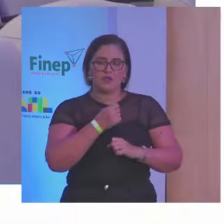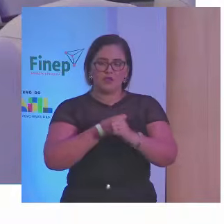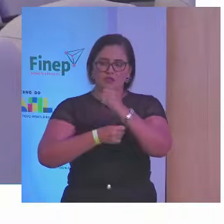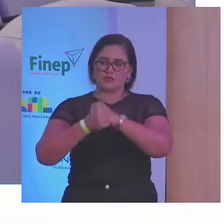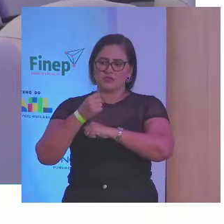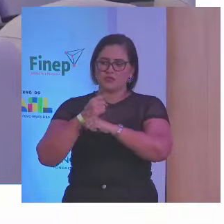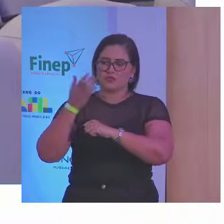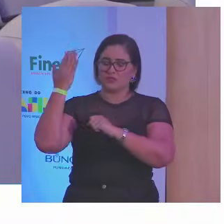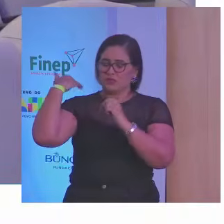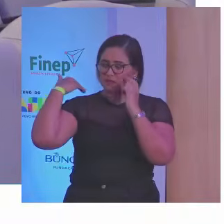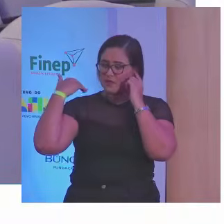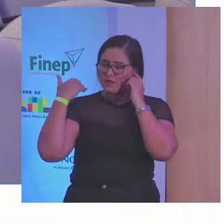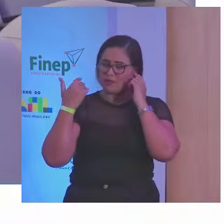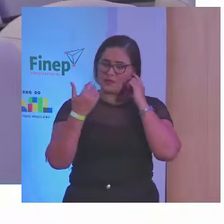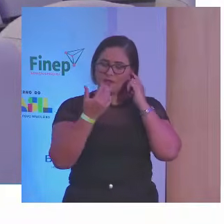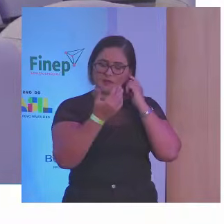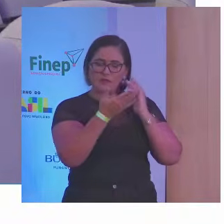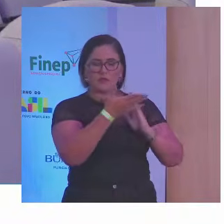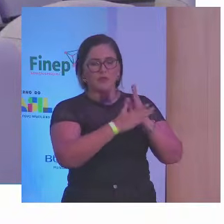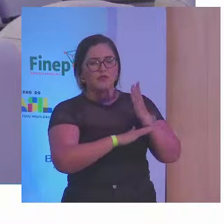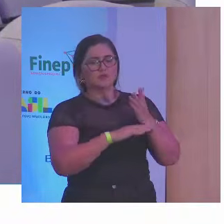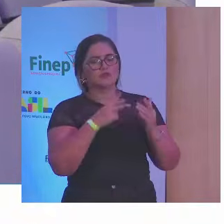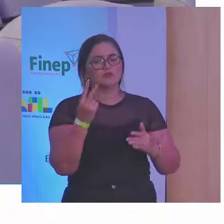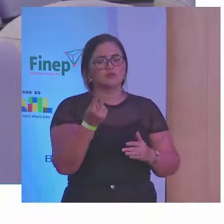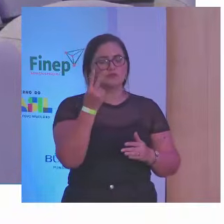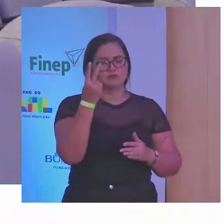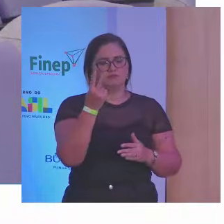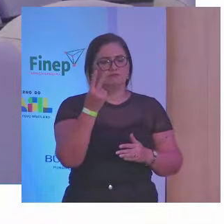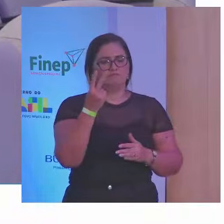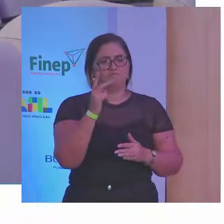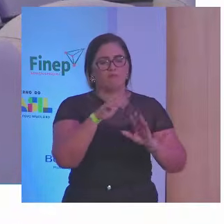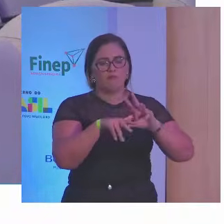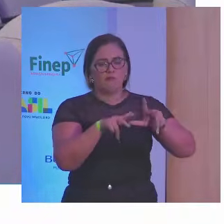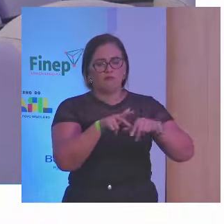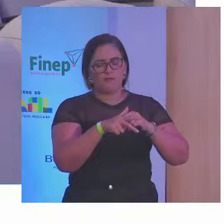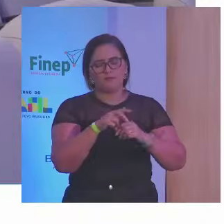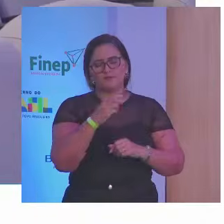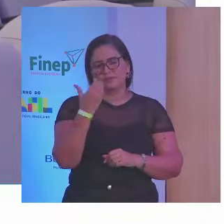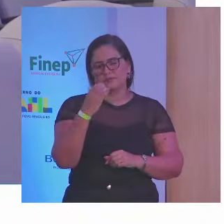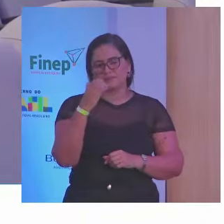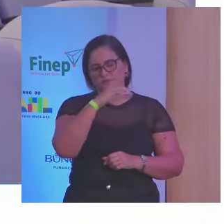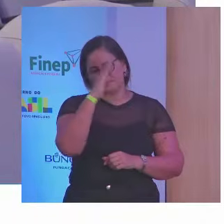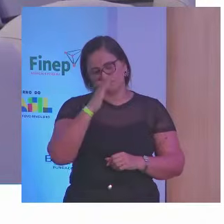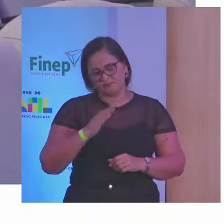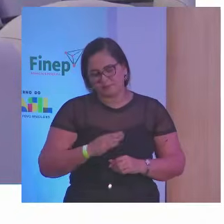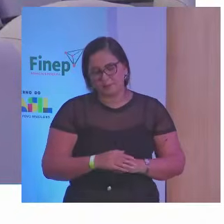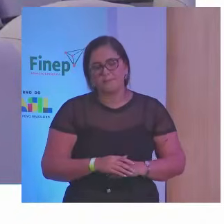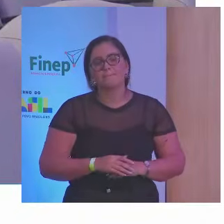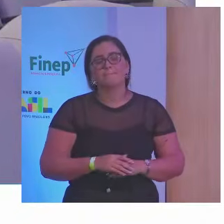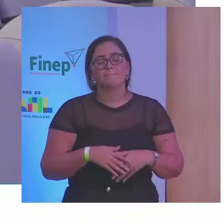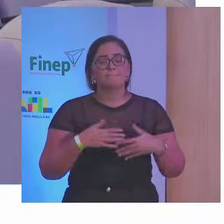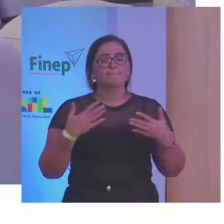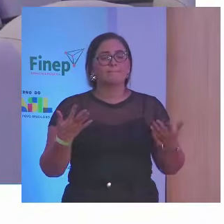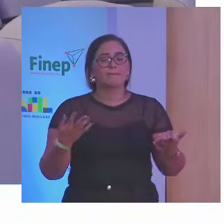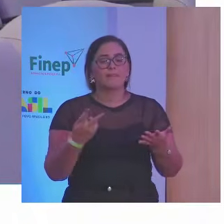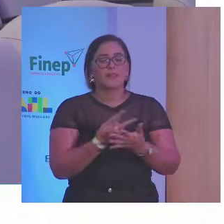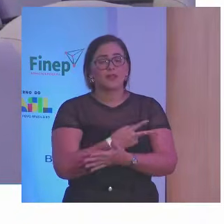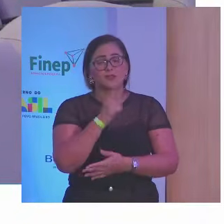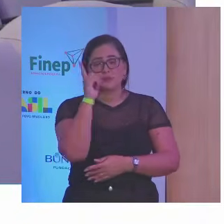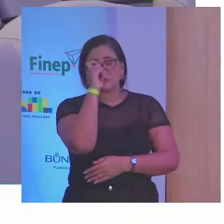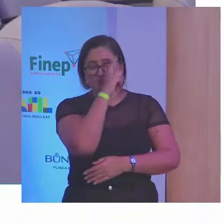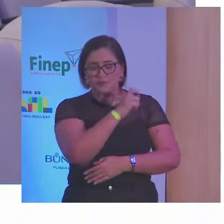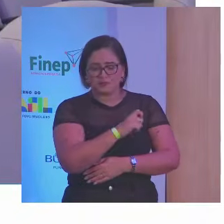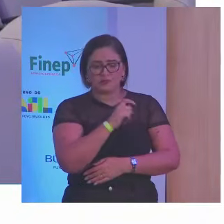foi aprovado o teto dos gastos, que foi um grande golpe para a ciência brasileira. Então, acaba ficando muito